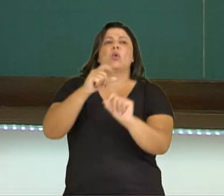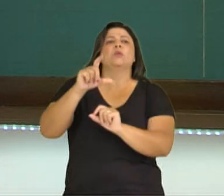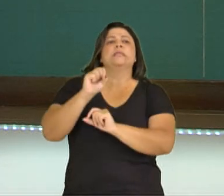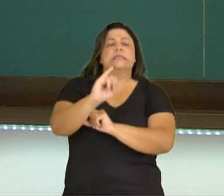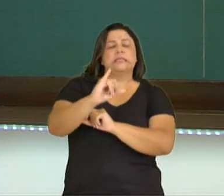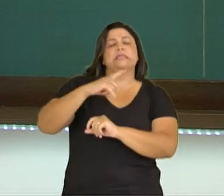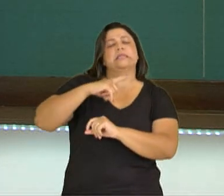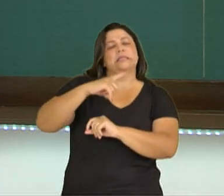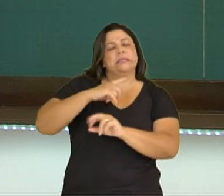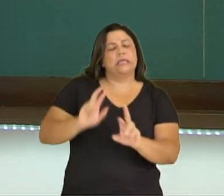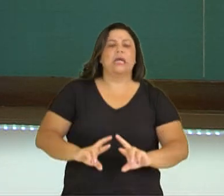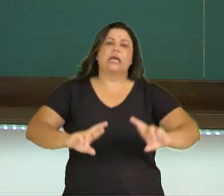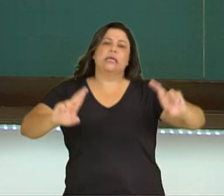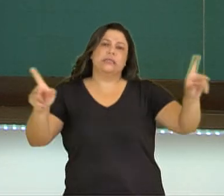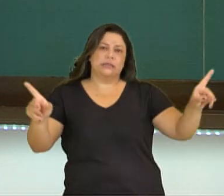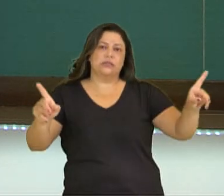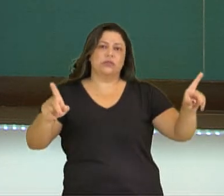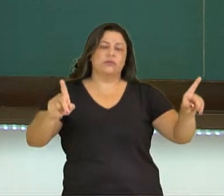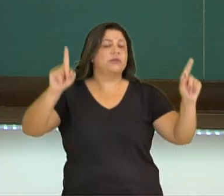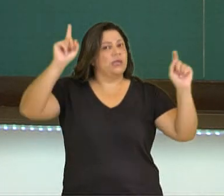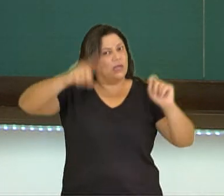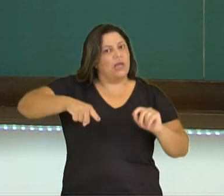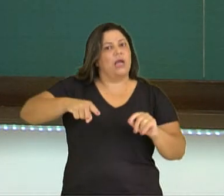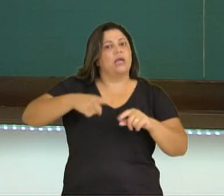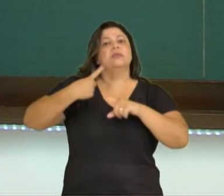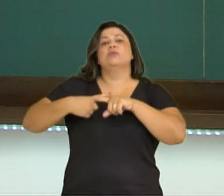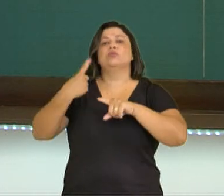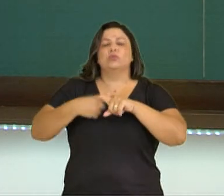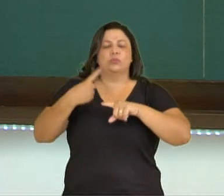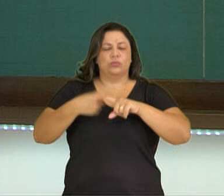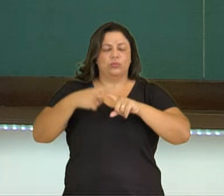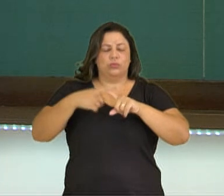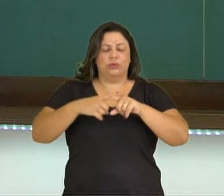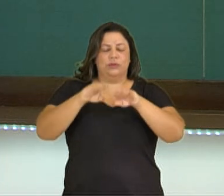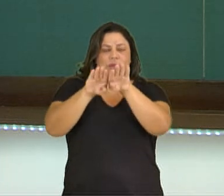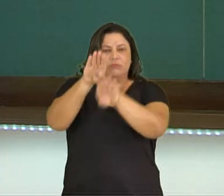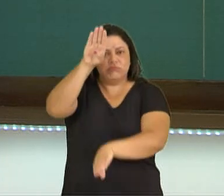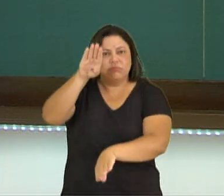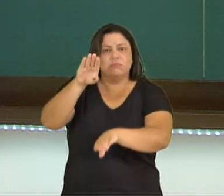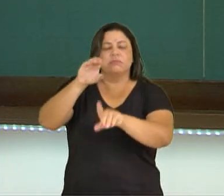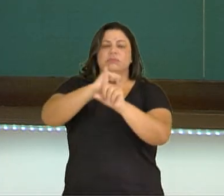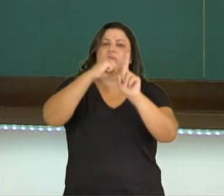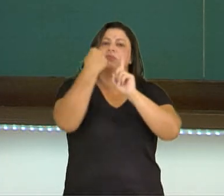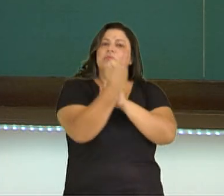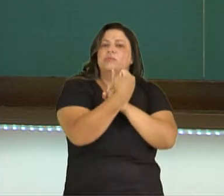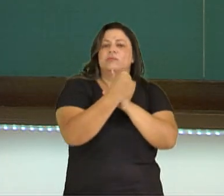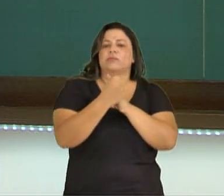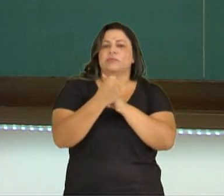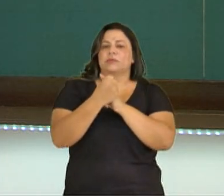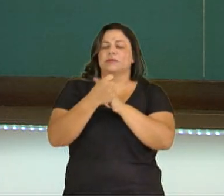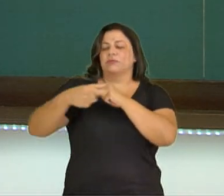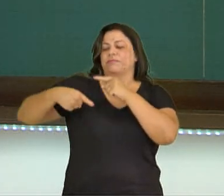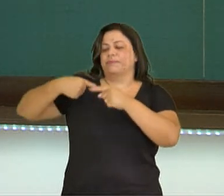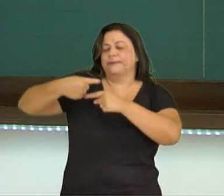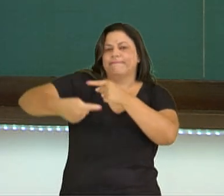essa diferença, ela é a causa das desigualdades sociais. É o que vai gerar desigualdade na